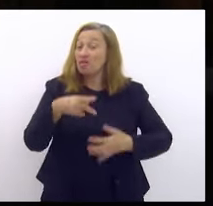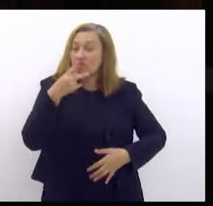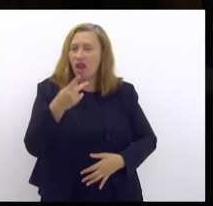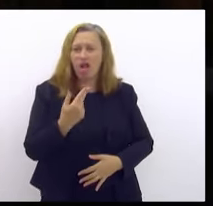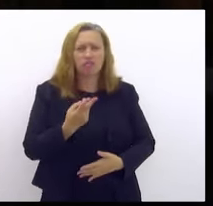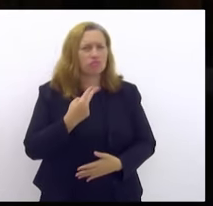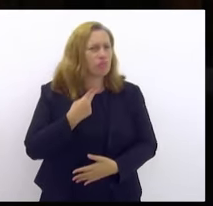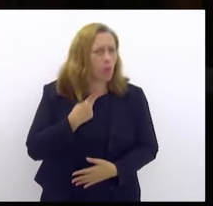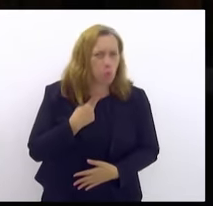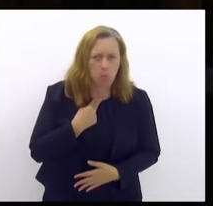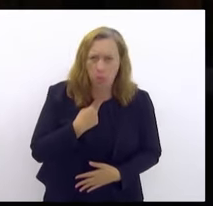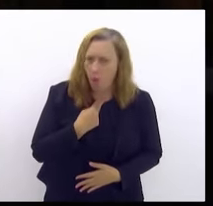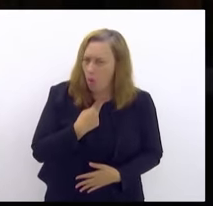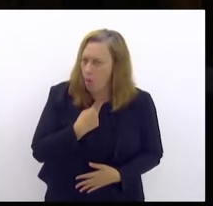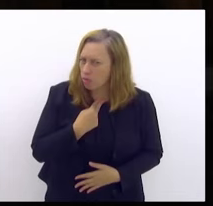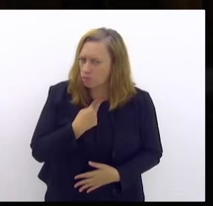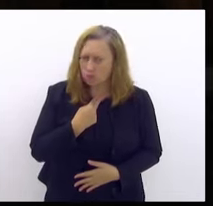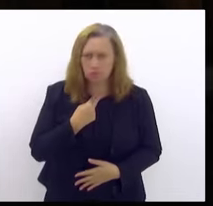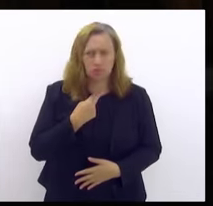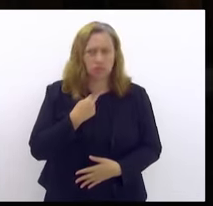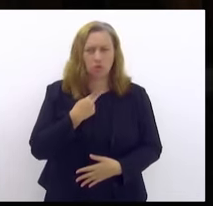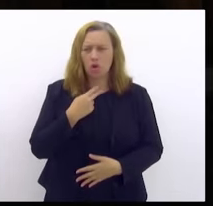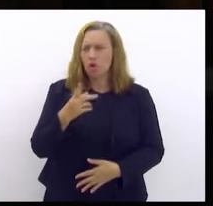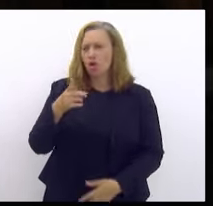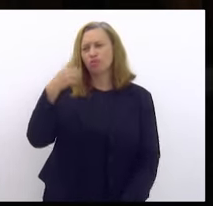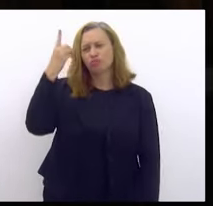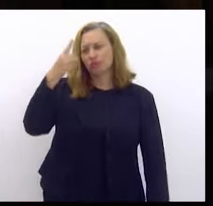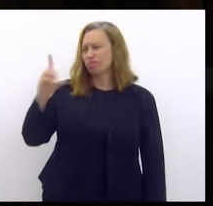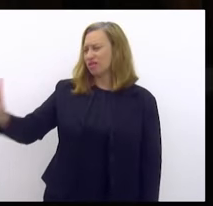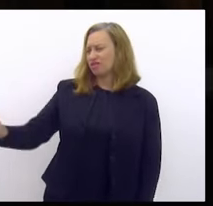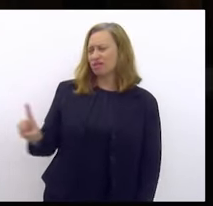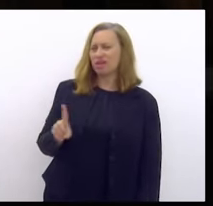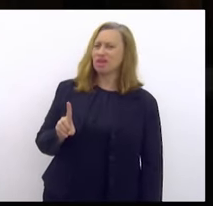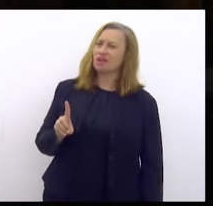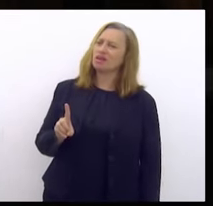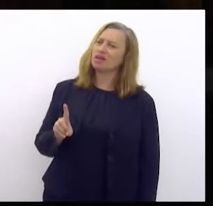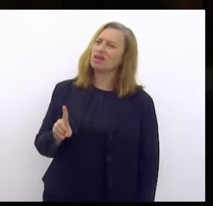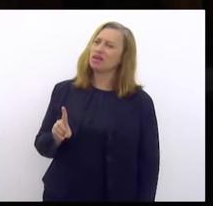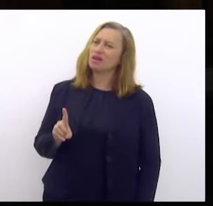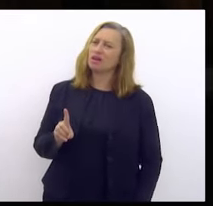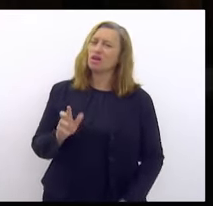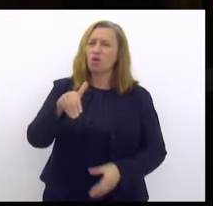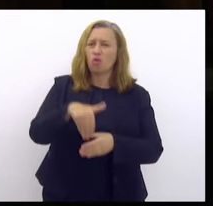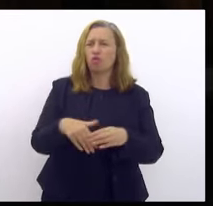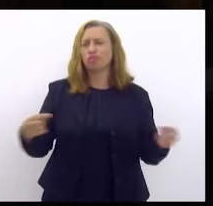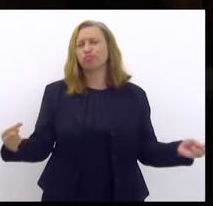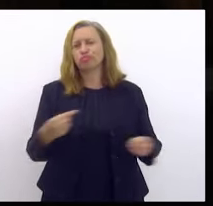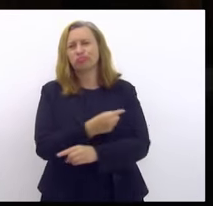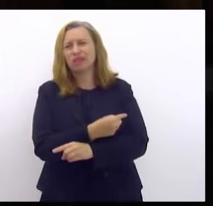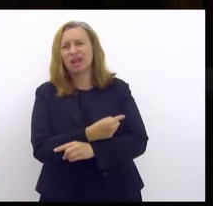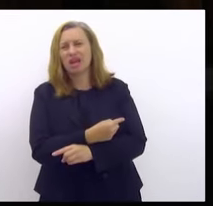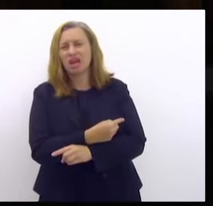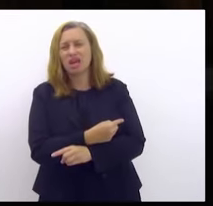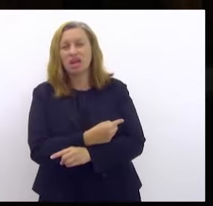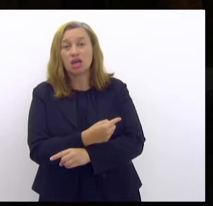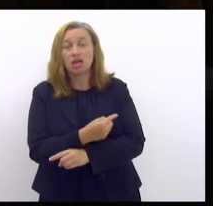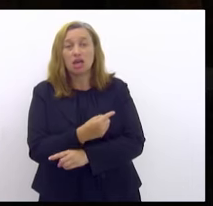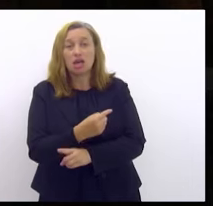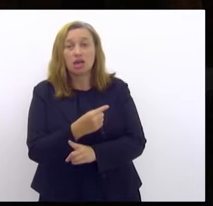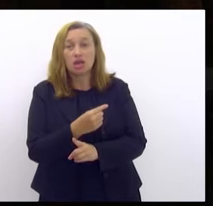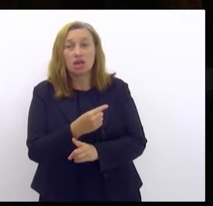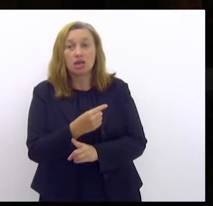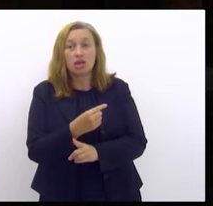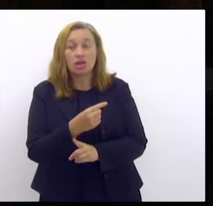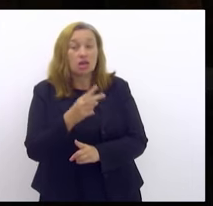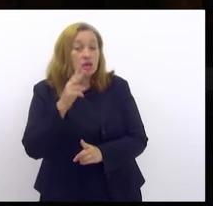posso aguentar um deputado vir a essa tribuna, encaminhar o voto contrário e não enxergar como modelo,